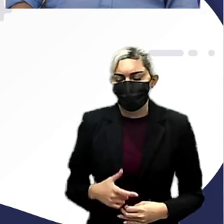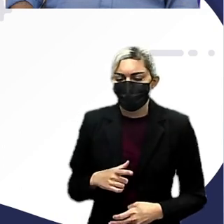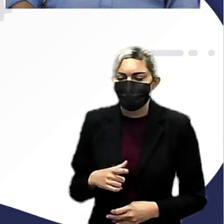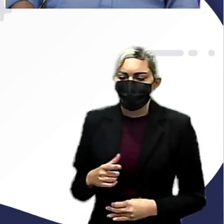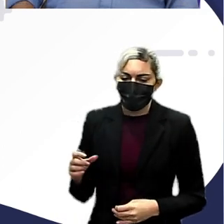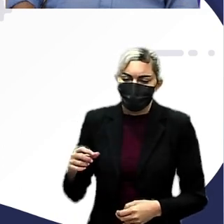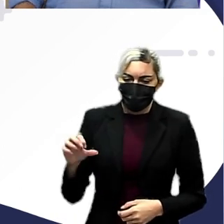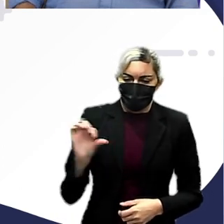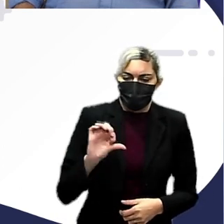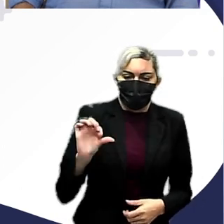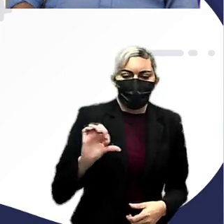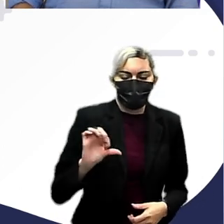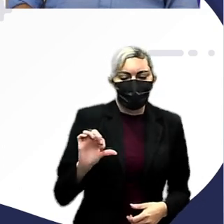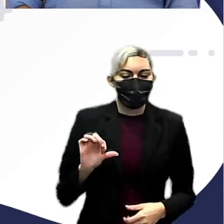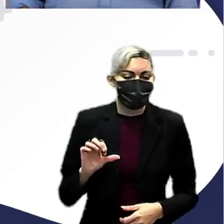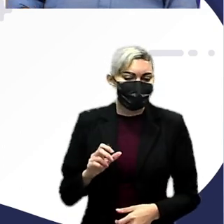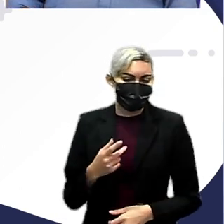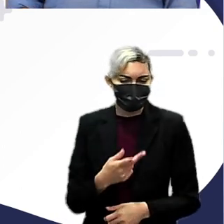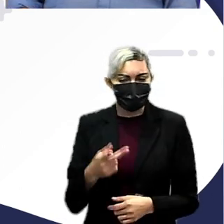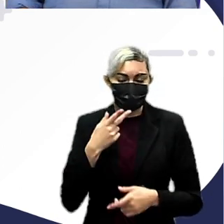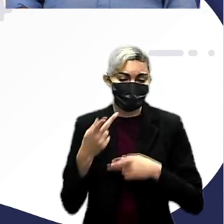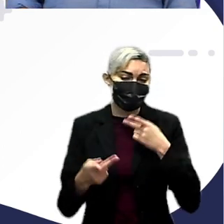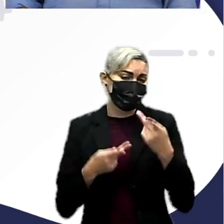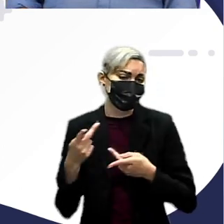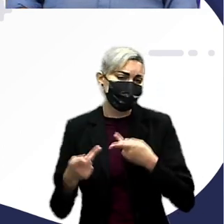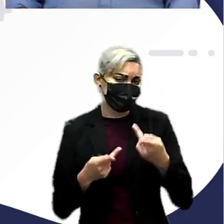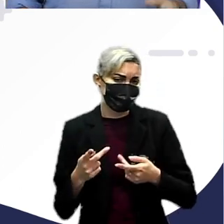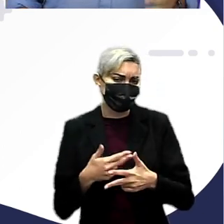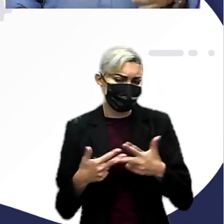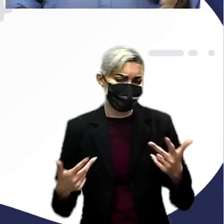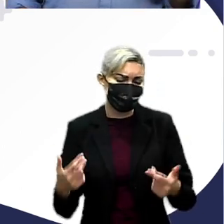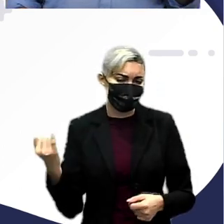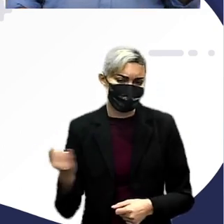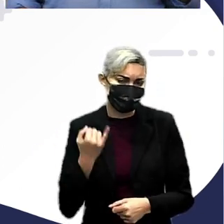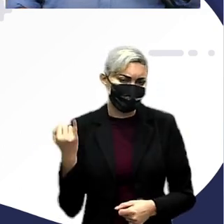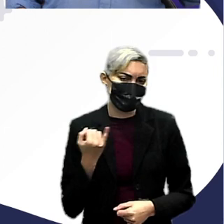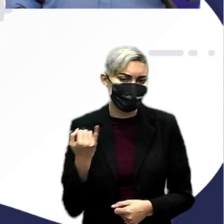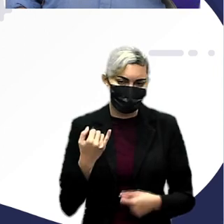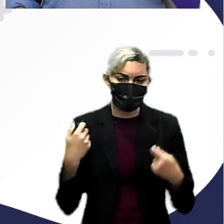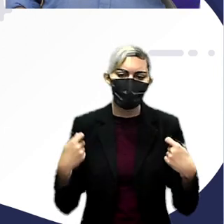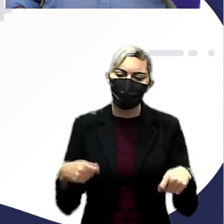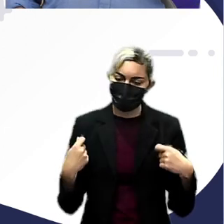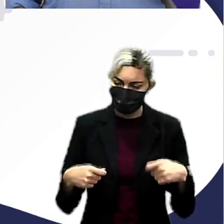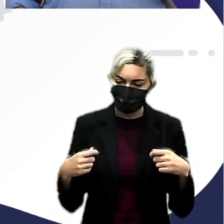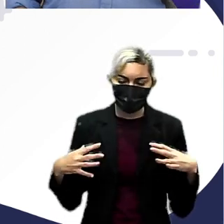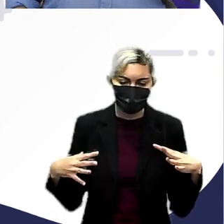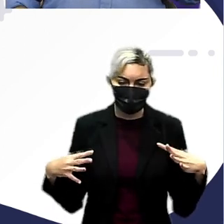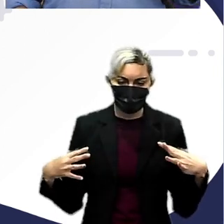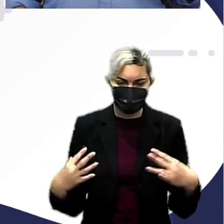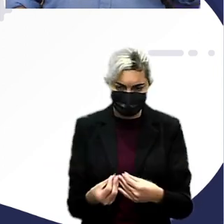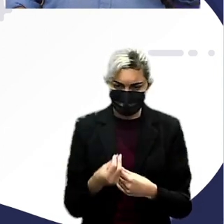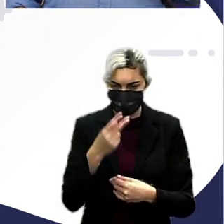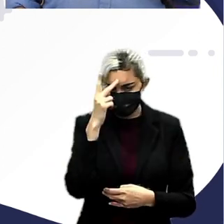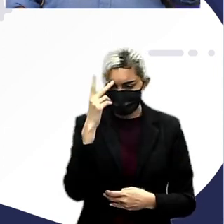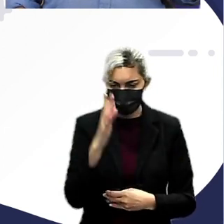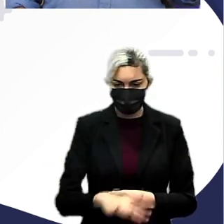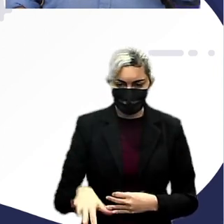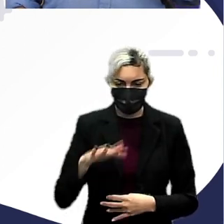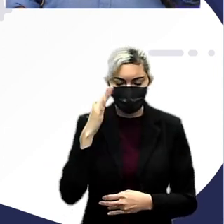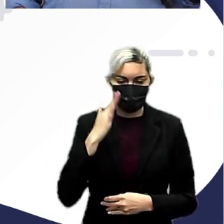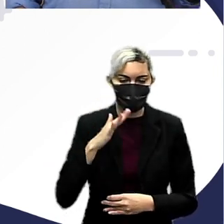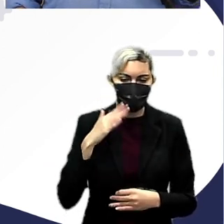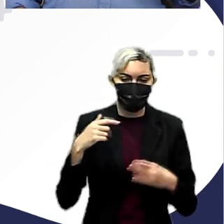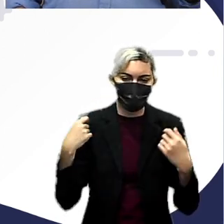O nono, ele fala a respeito de algo que é importante e necessário para que todas as pessoas entendam